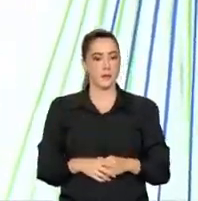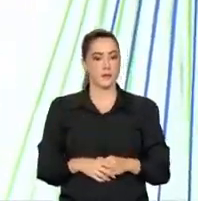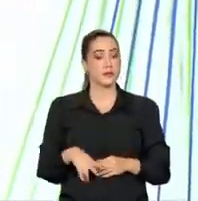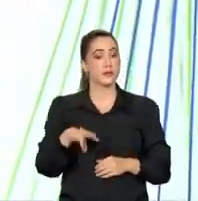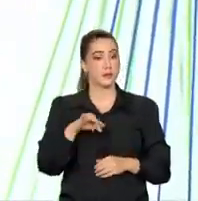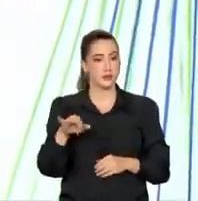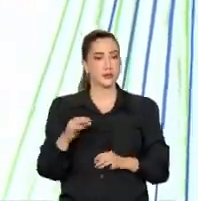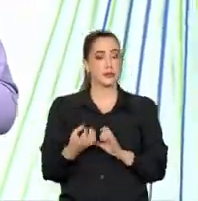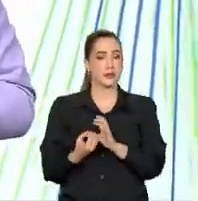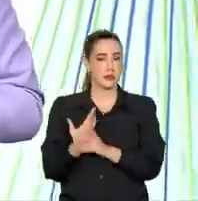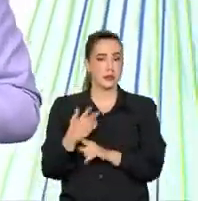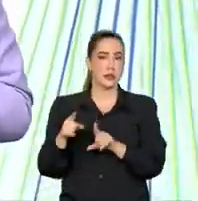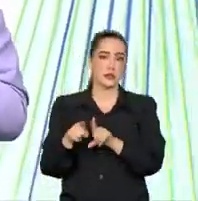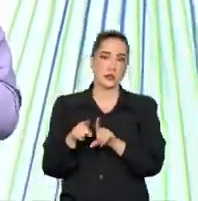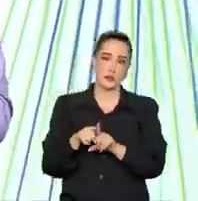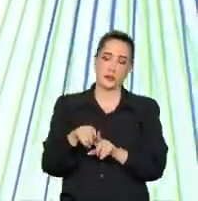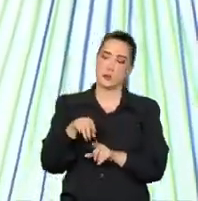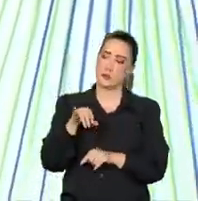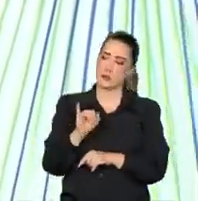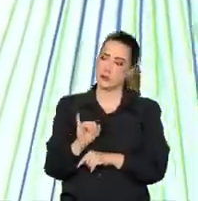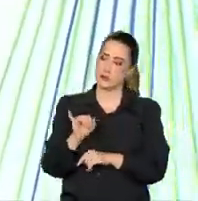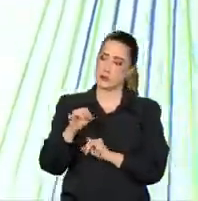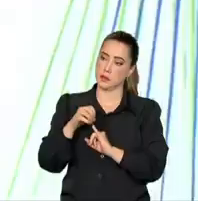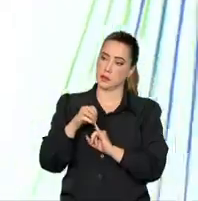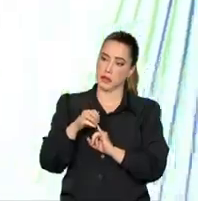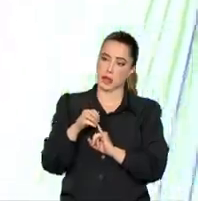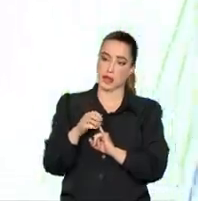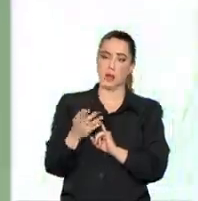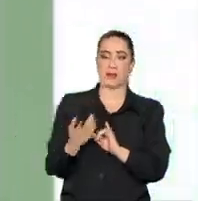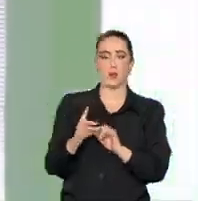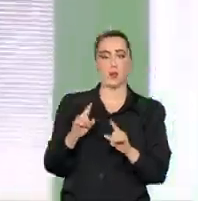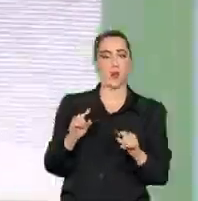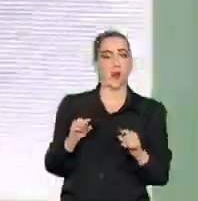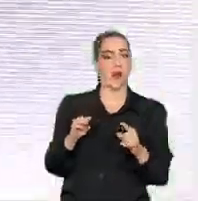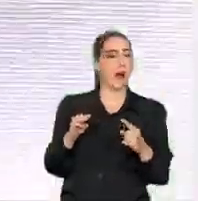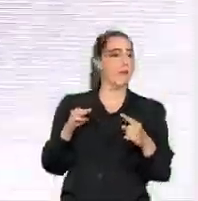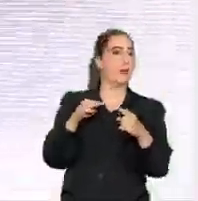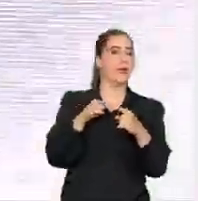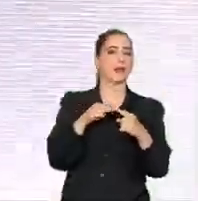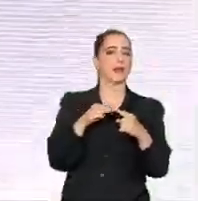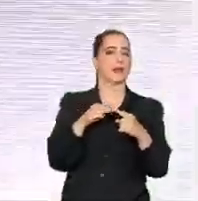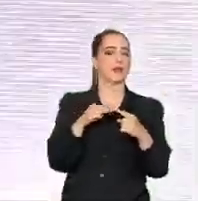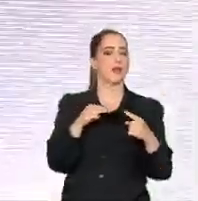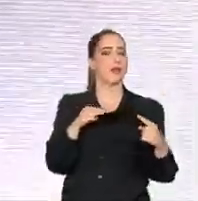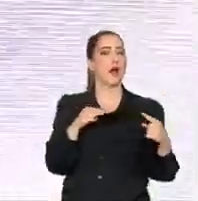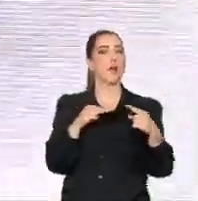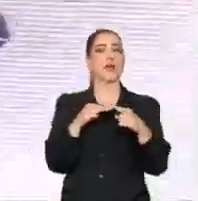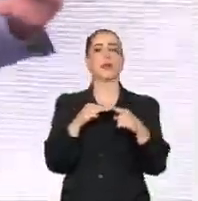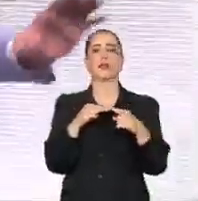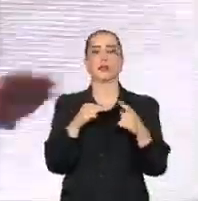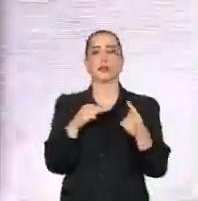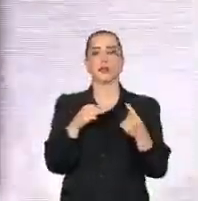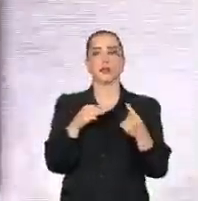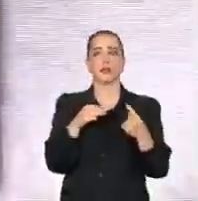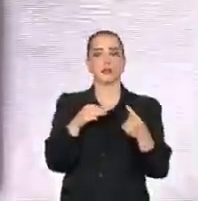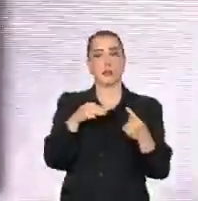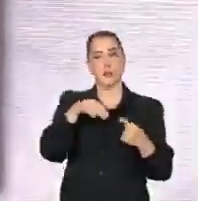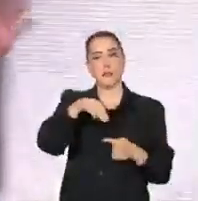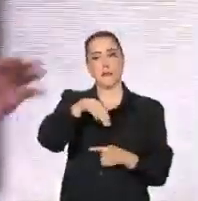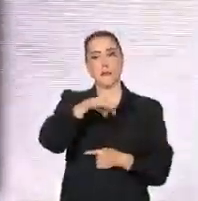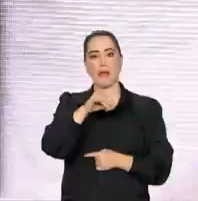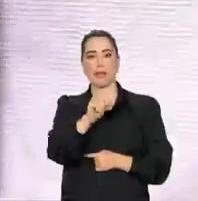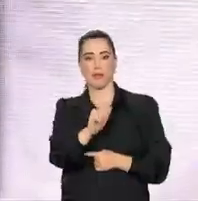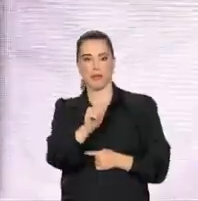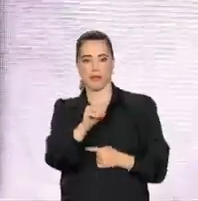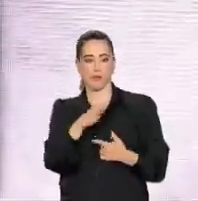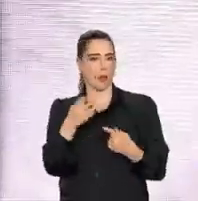Tá sendo em elaboração pelo INEP a proposta da meta, porque nós precisamos definir uma meta. Isso nós vamos pactuar todos nós